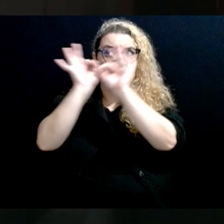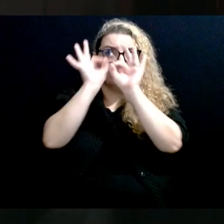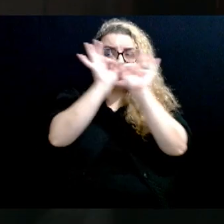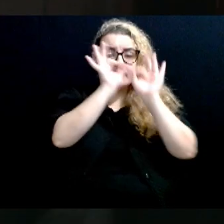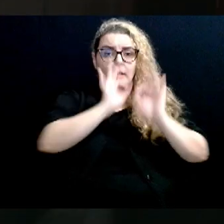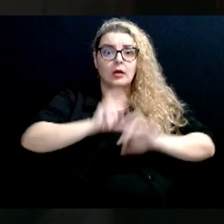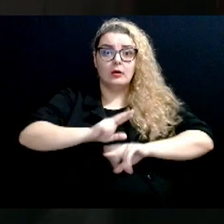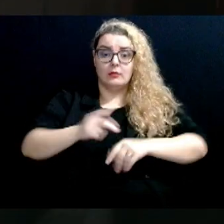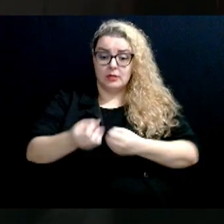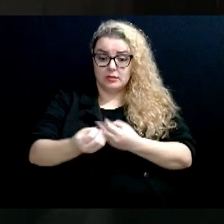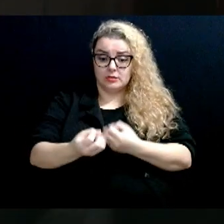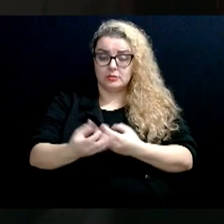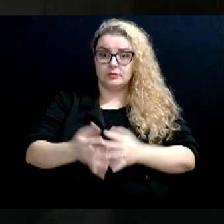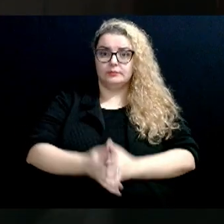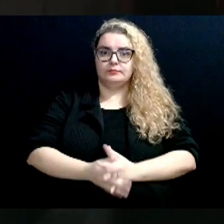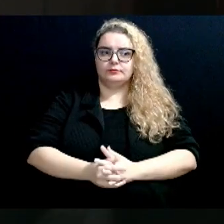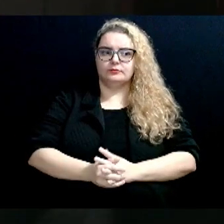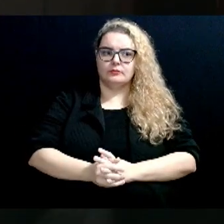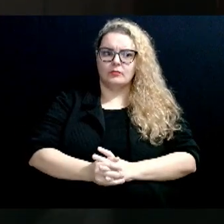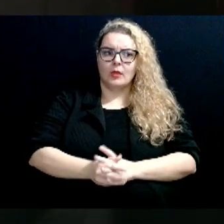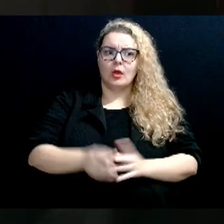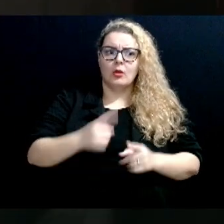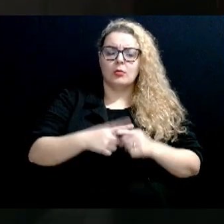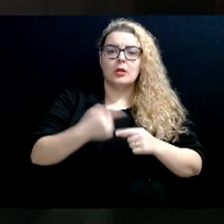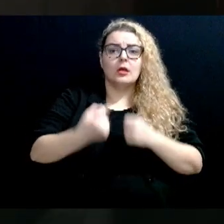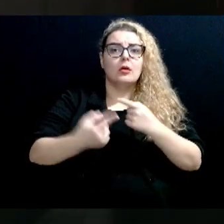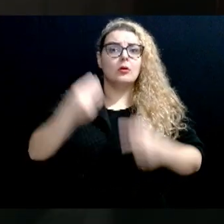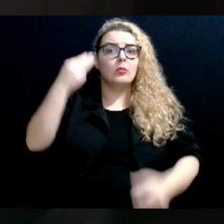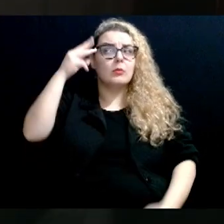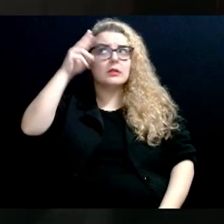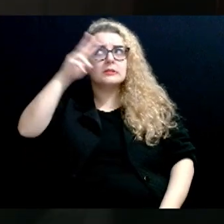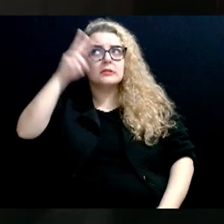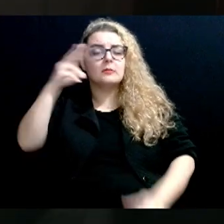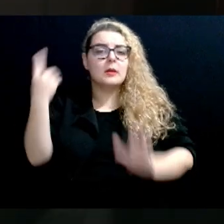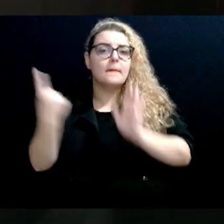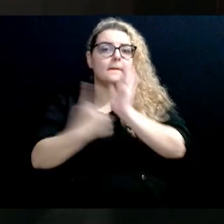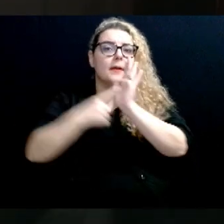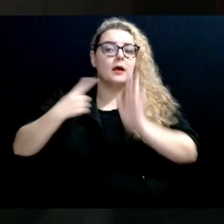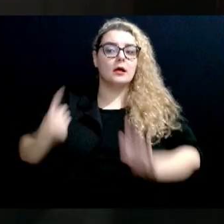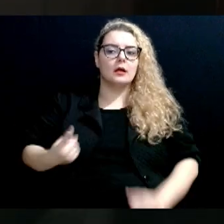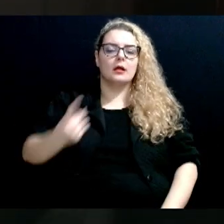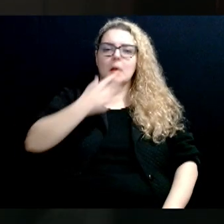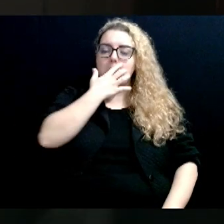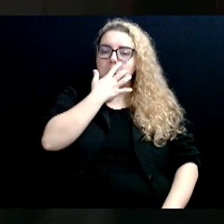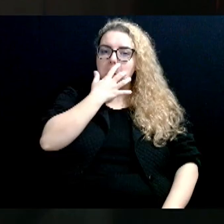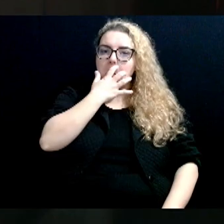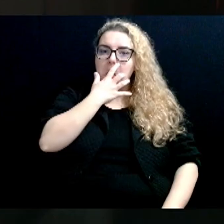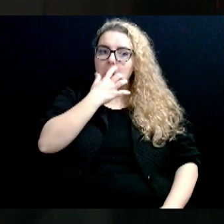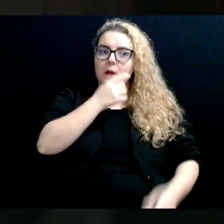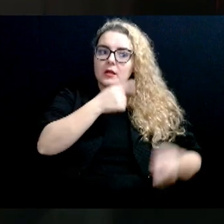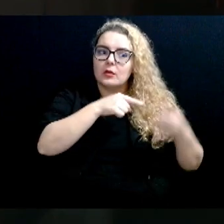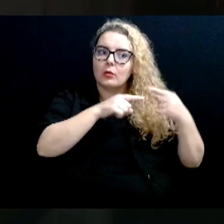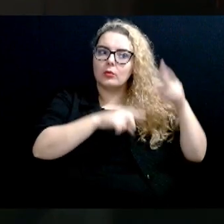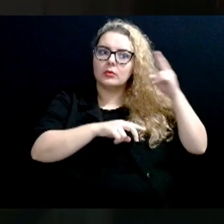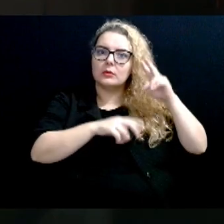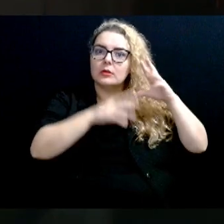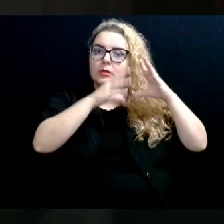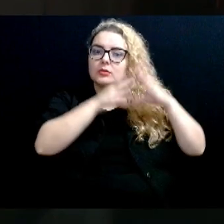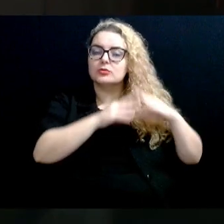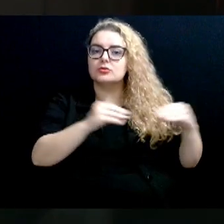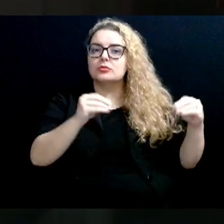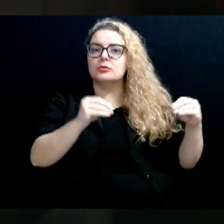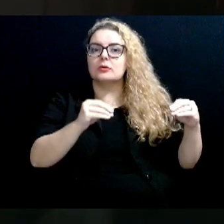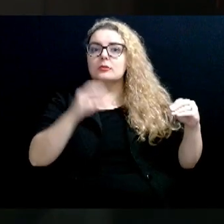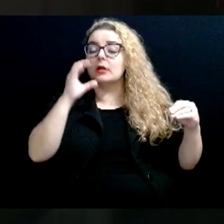informações? Por que algumas lembranças ficam marcadas para sempre, enquanto outras, né, desaparecem